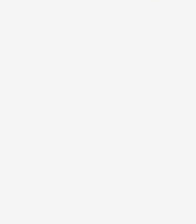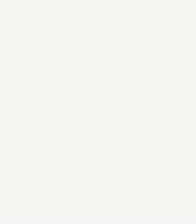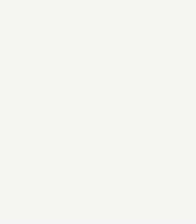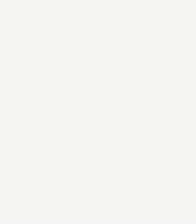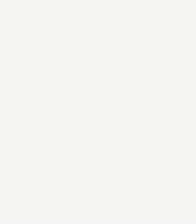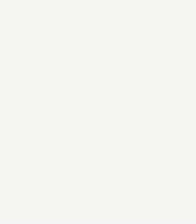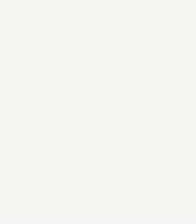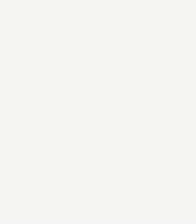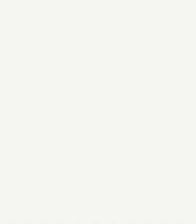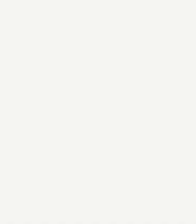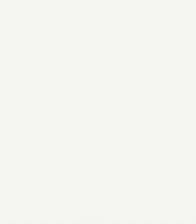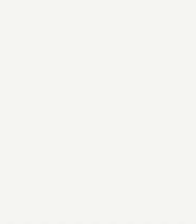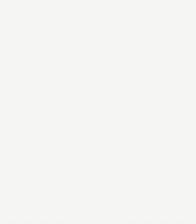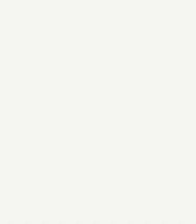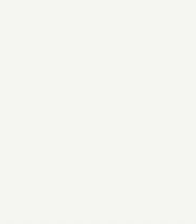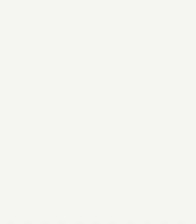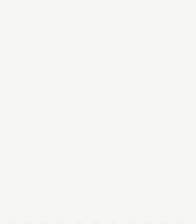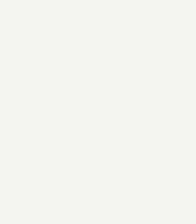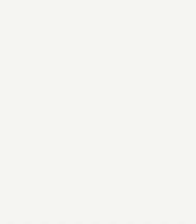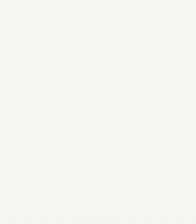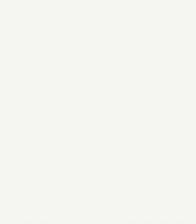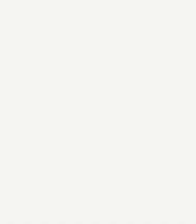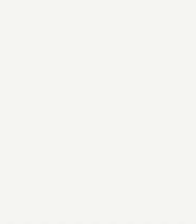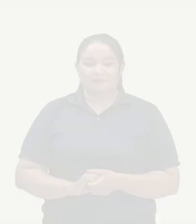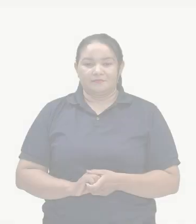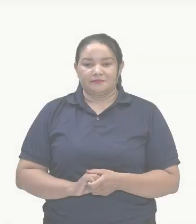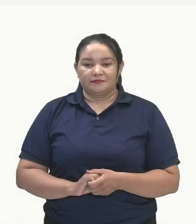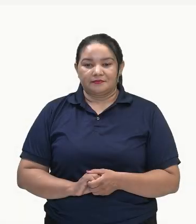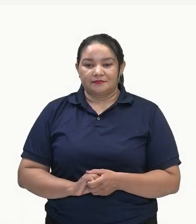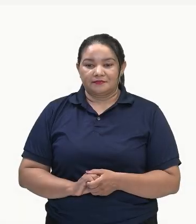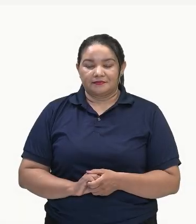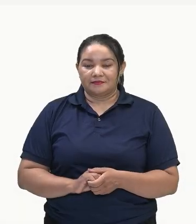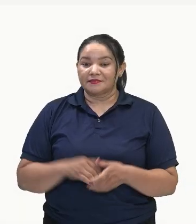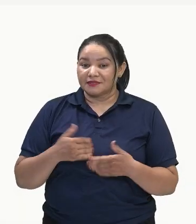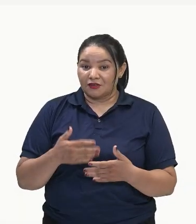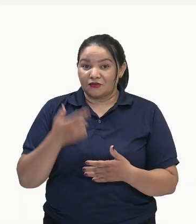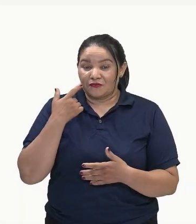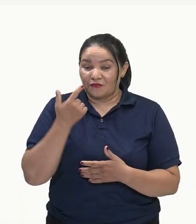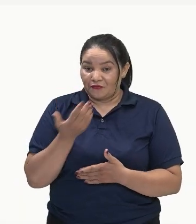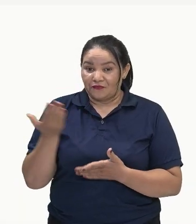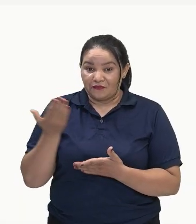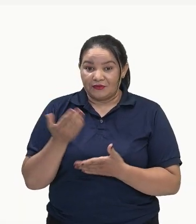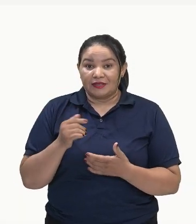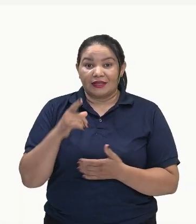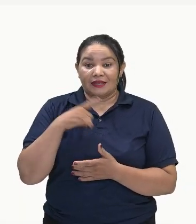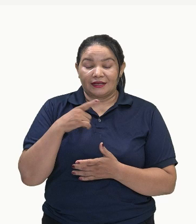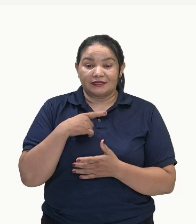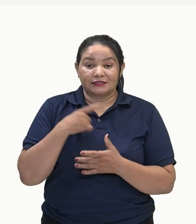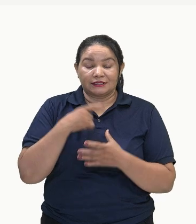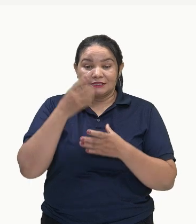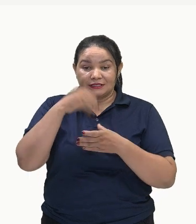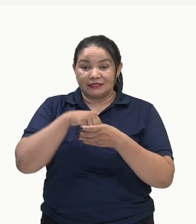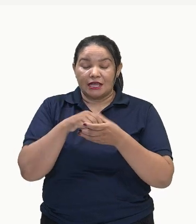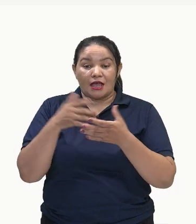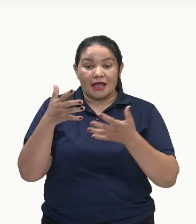aí gerar calor dentro de uma caldeira, né, que vai aí consumir carvão, petróleo, gás